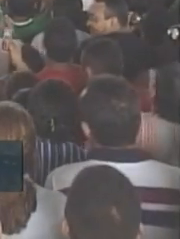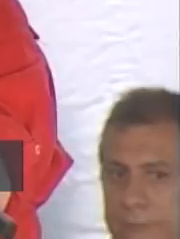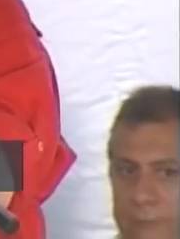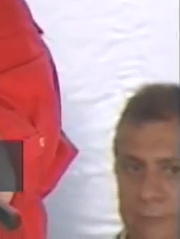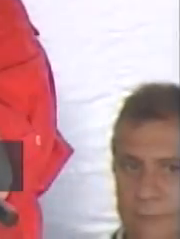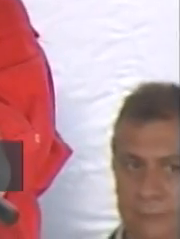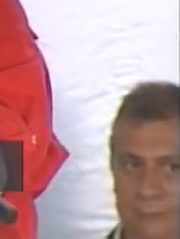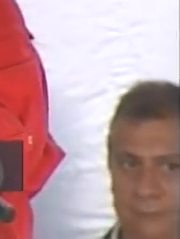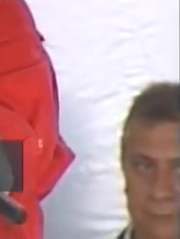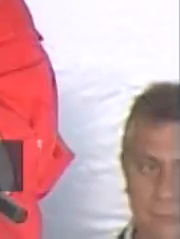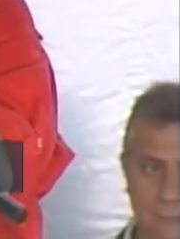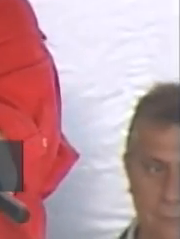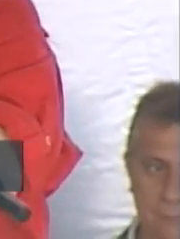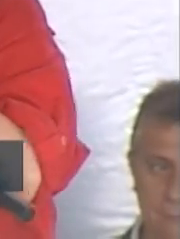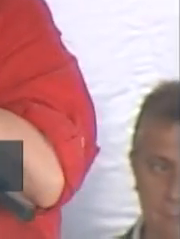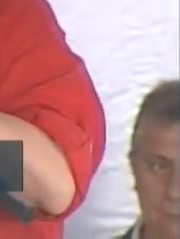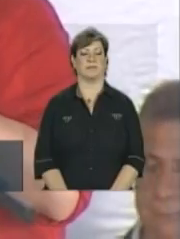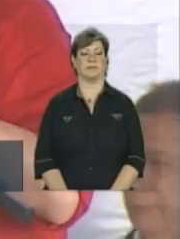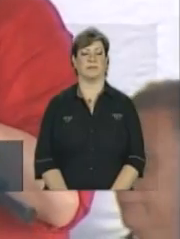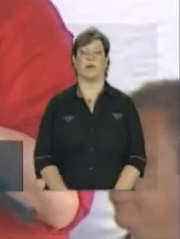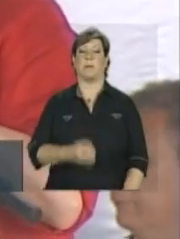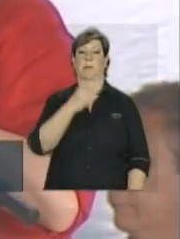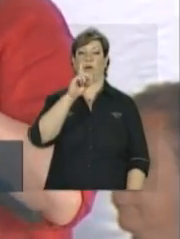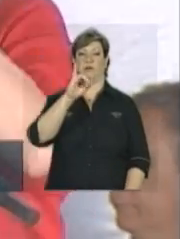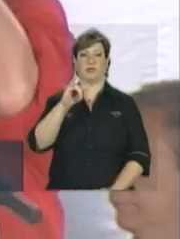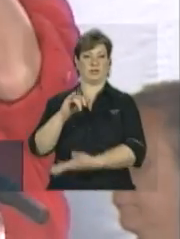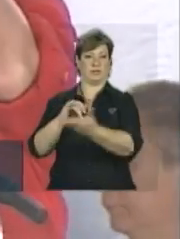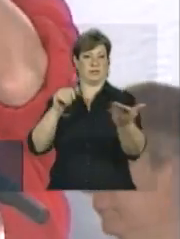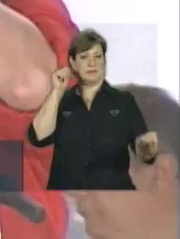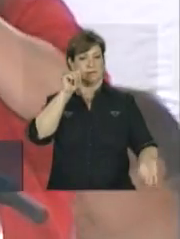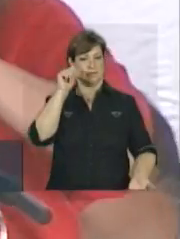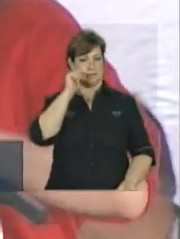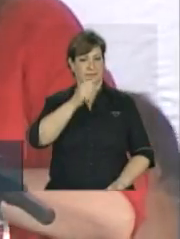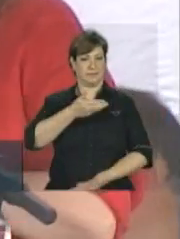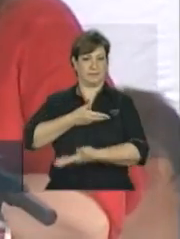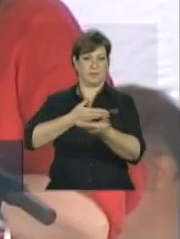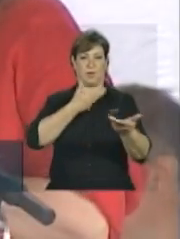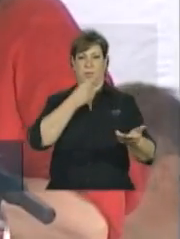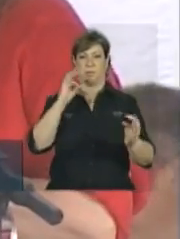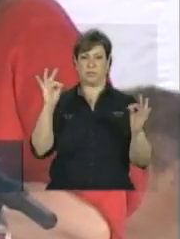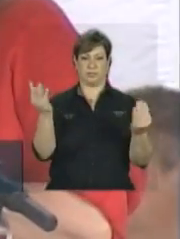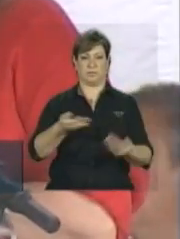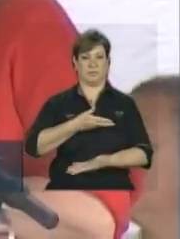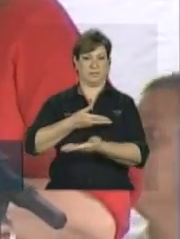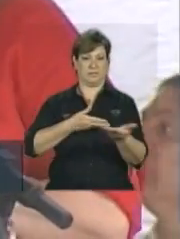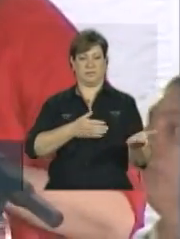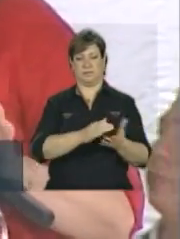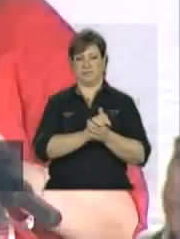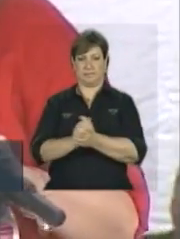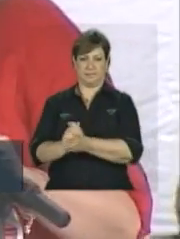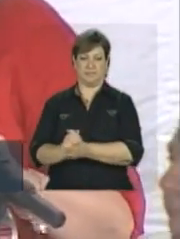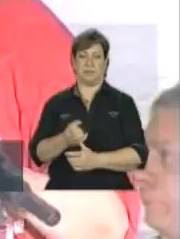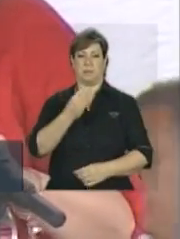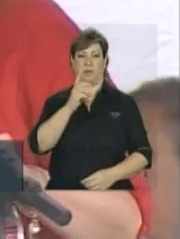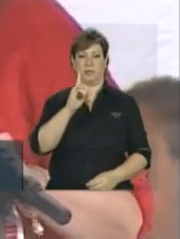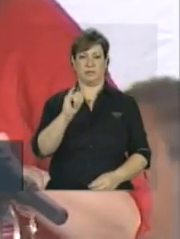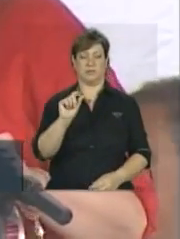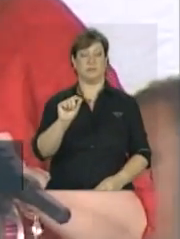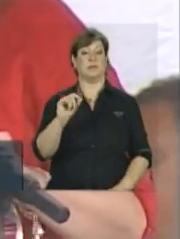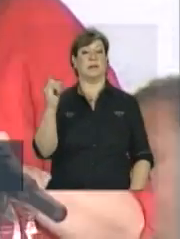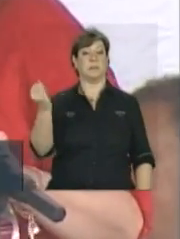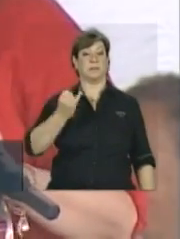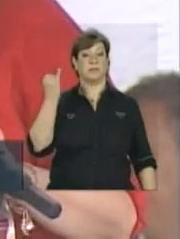Bom dia, companheiras. Bom dia, companheiros. É